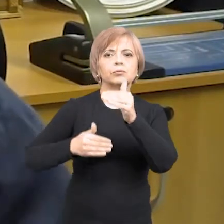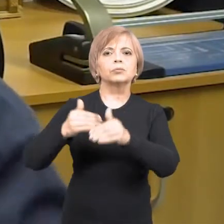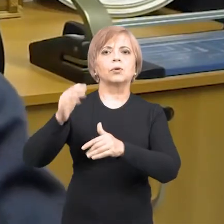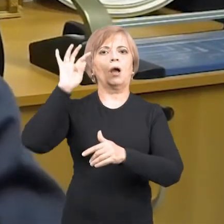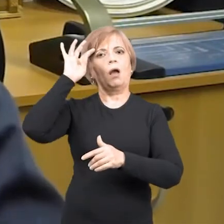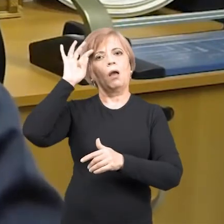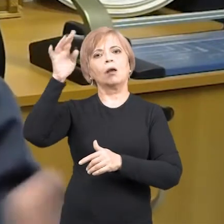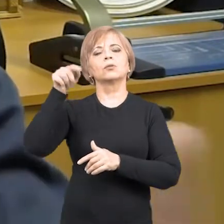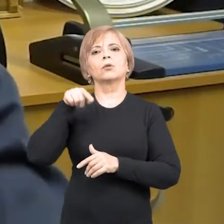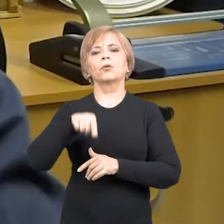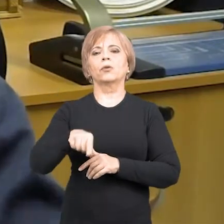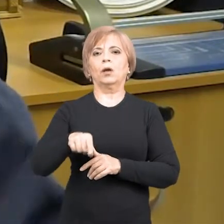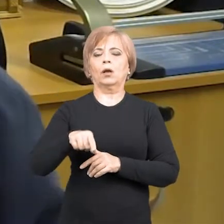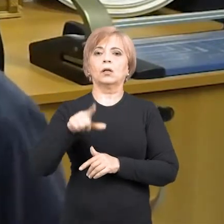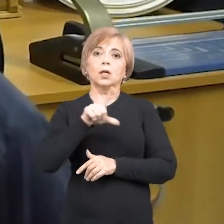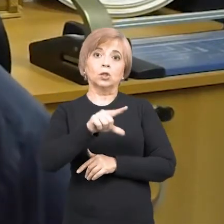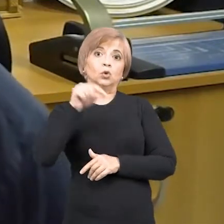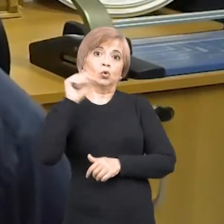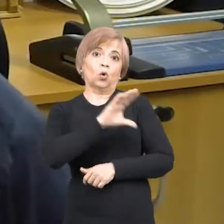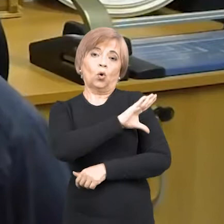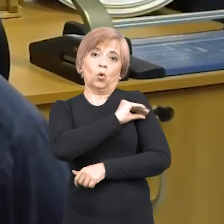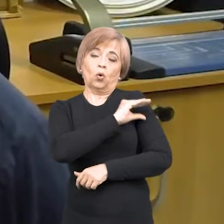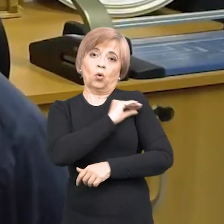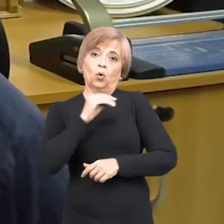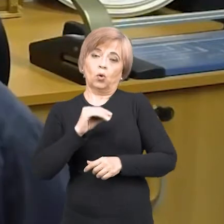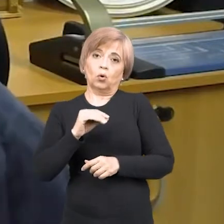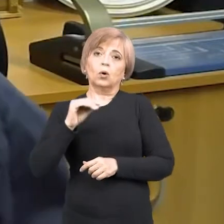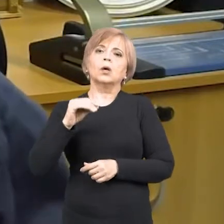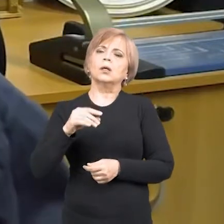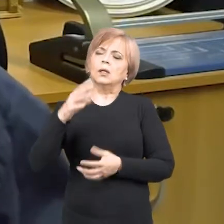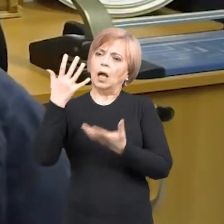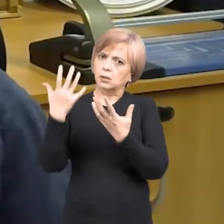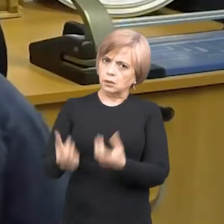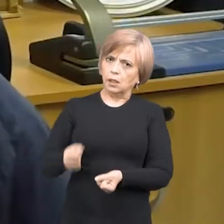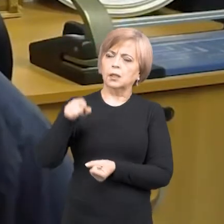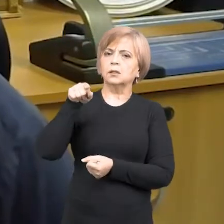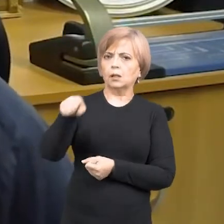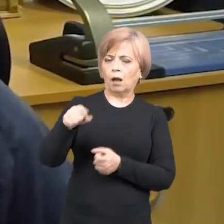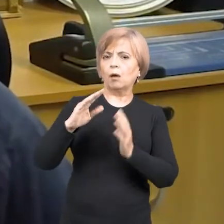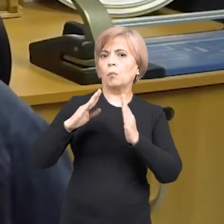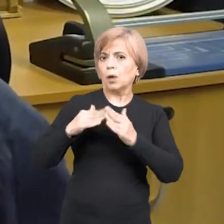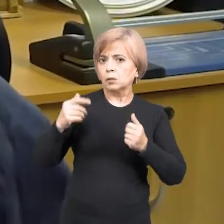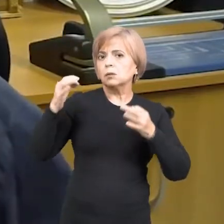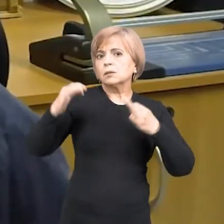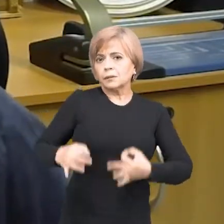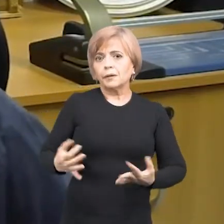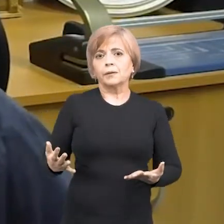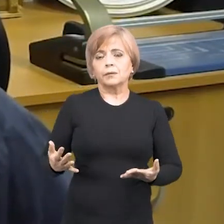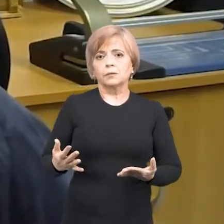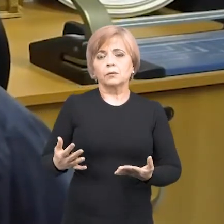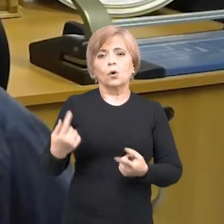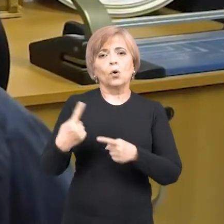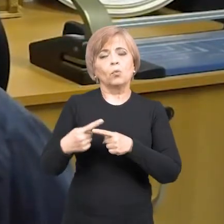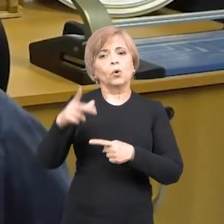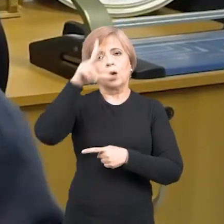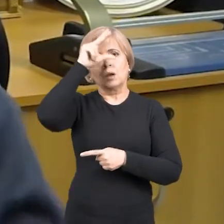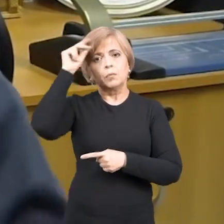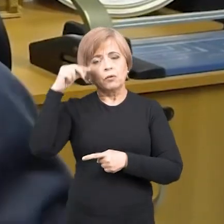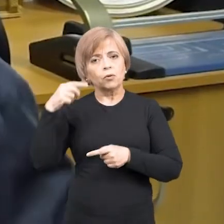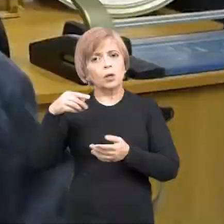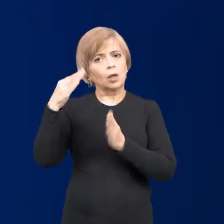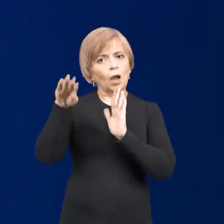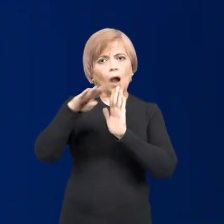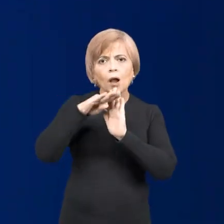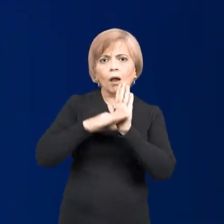demanda, venha a optar pela via conciliatória e reconhecer a procedência do pedido, porque a